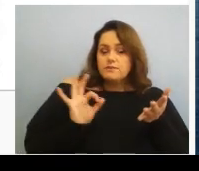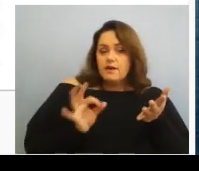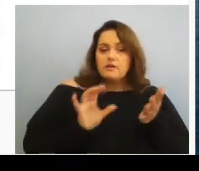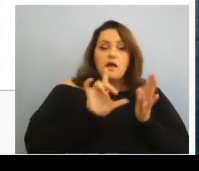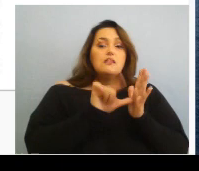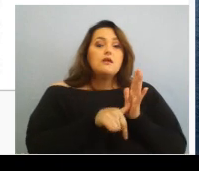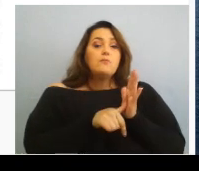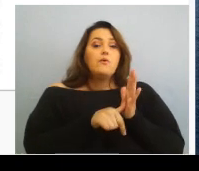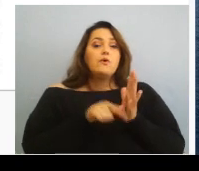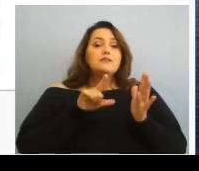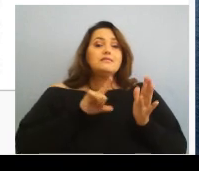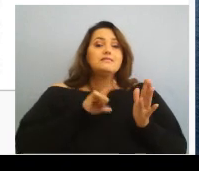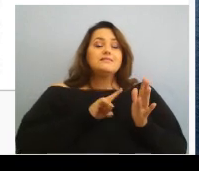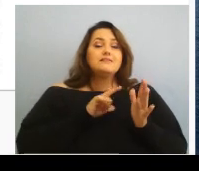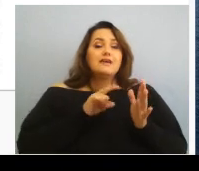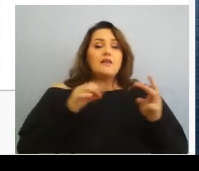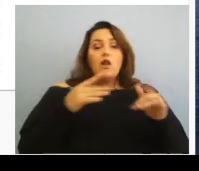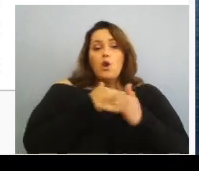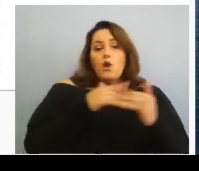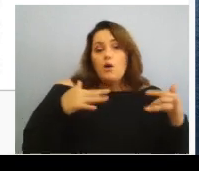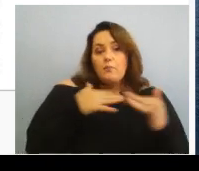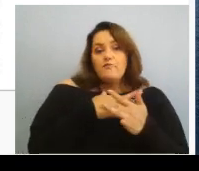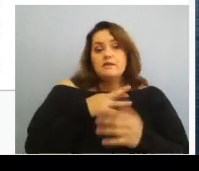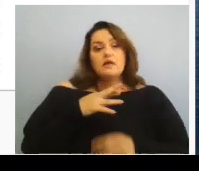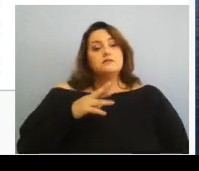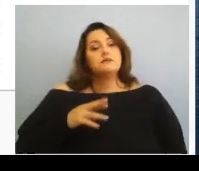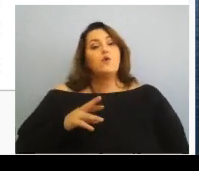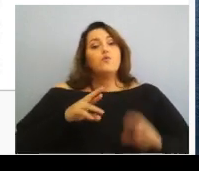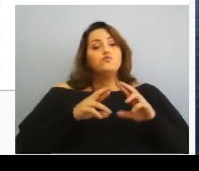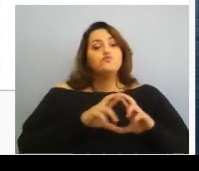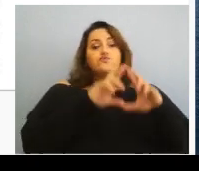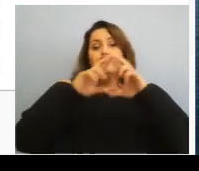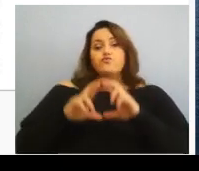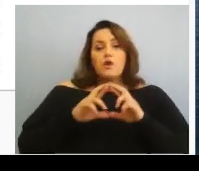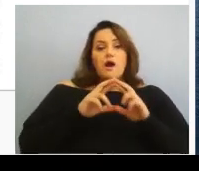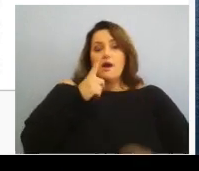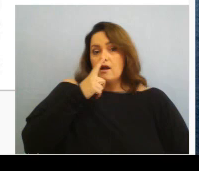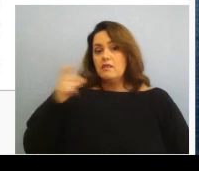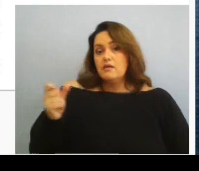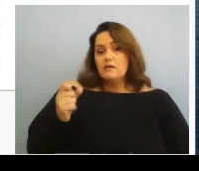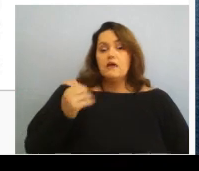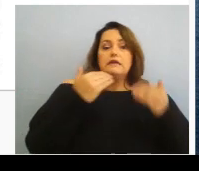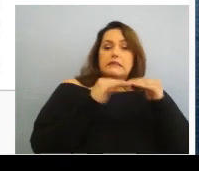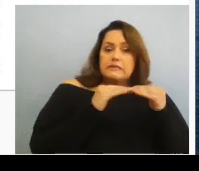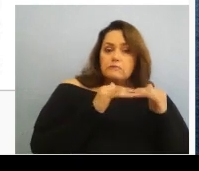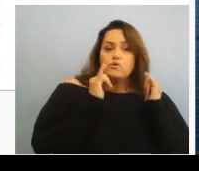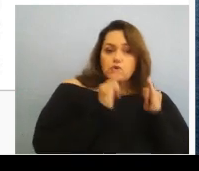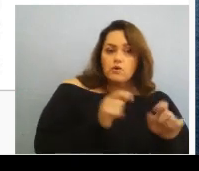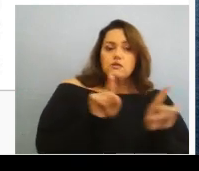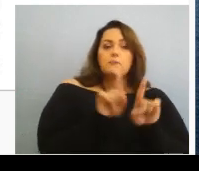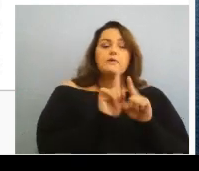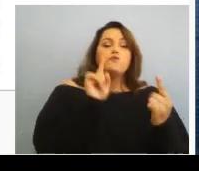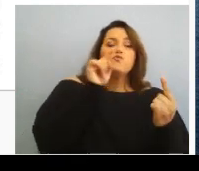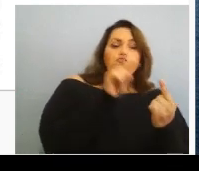Em seguida você tem a declaração de movimentação de resíduos para o gerador, o mesmo documento para o transportador, o mesmo documento